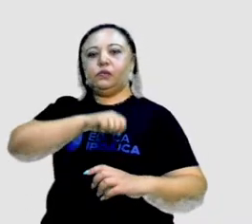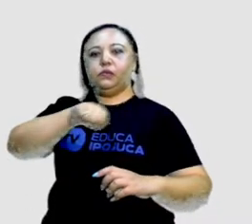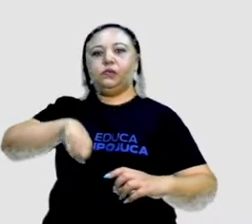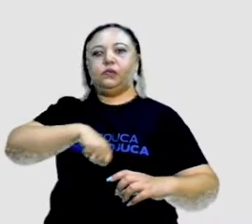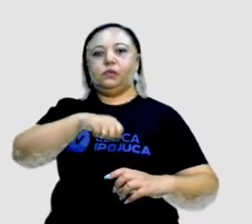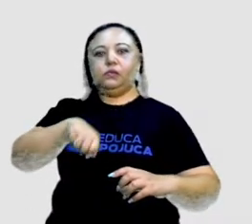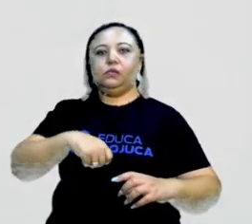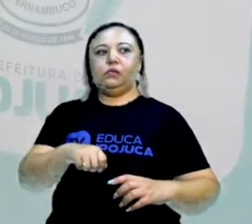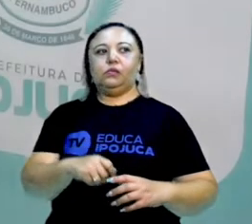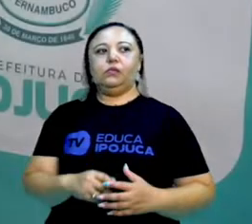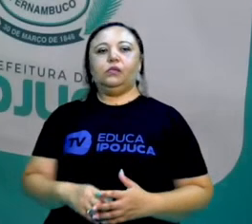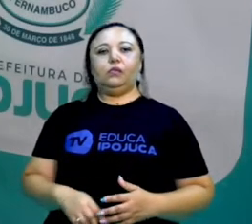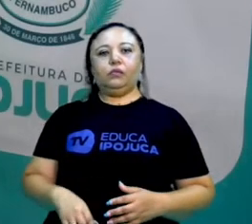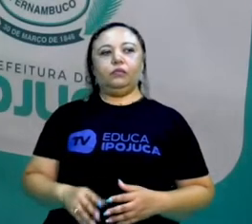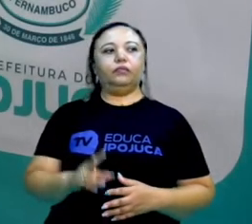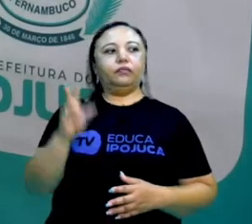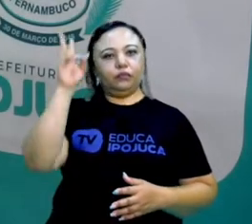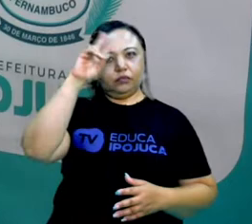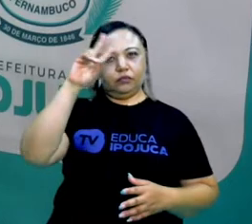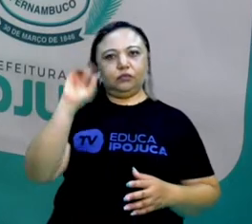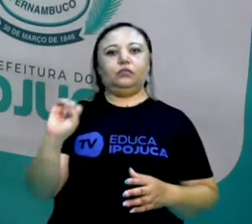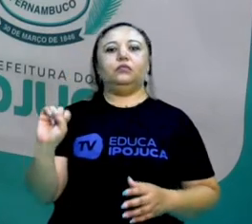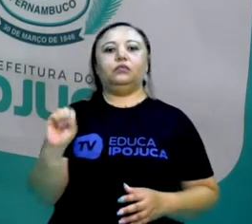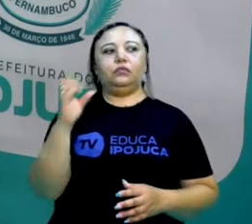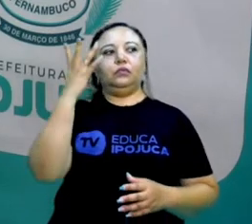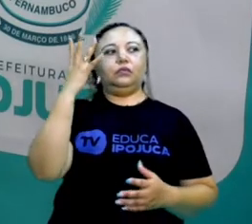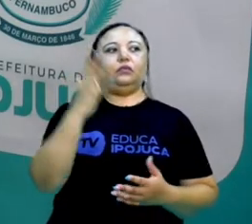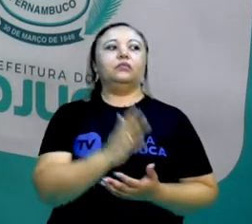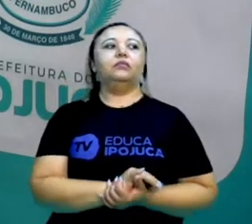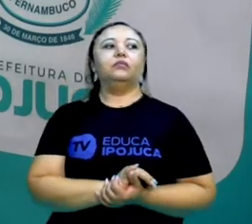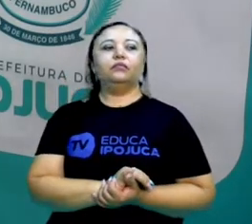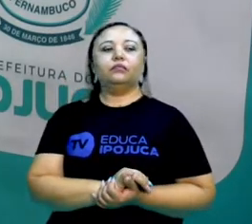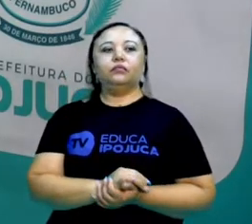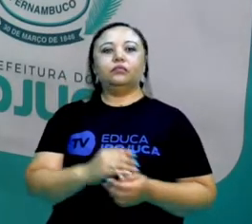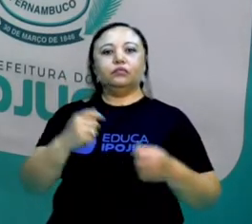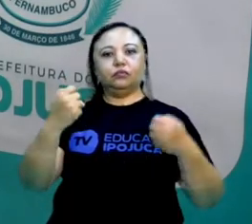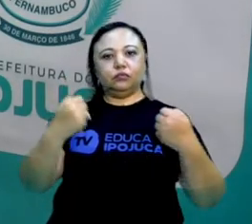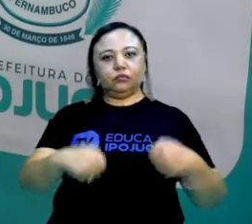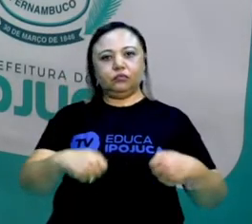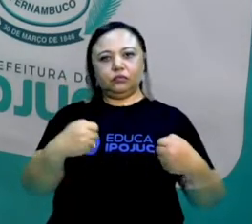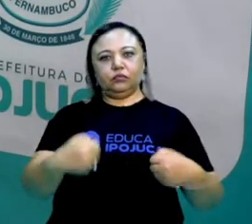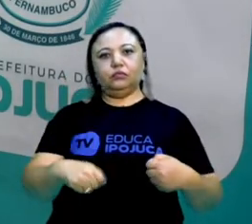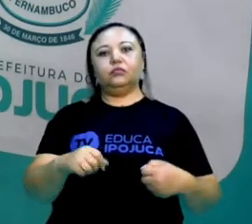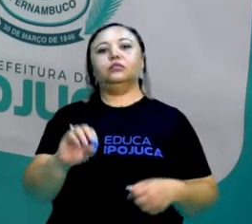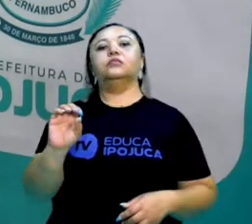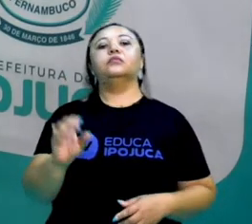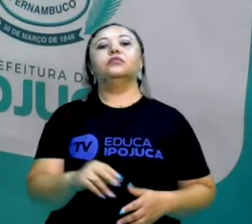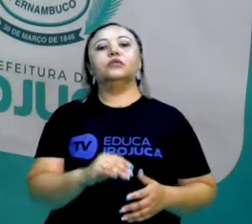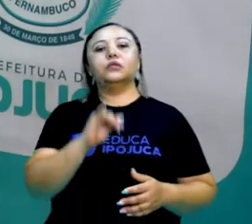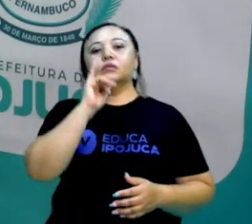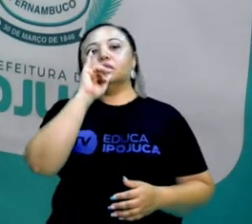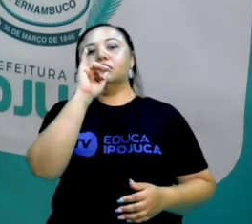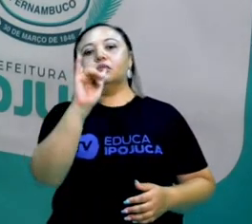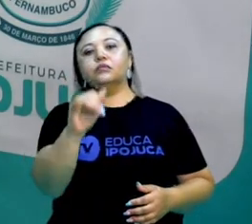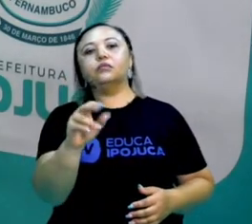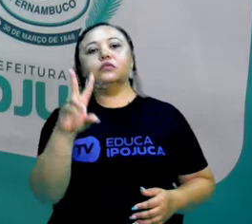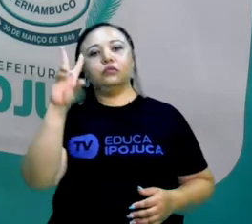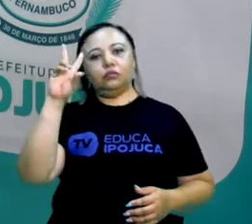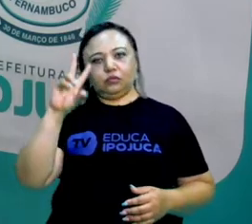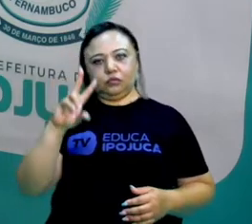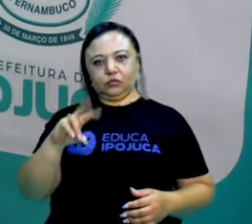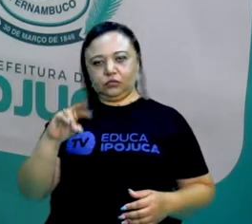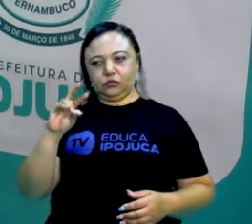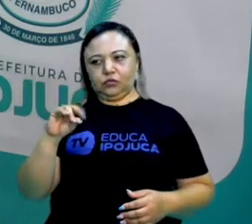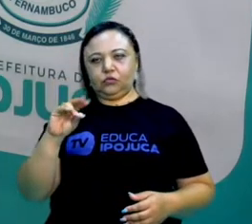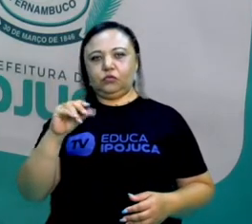que se passa a maior parte da história. Ok, pessoal? E aí, eu preciso contar uma coisa para vocês. Minha avó, quando eu